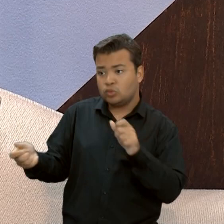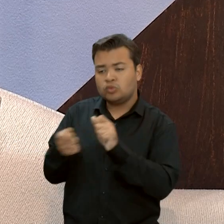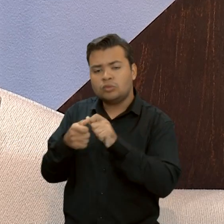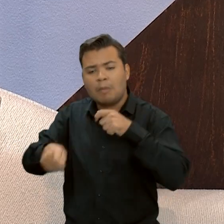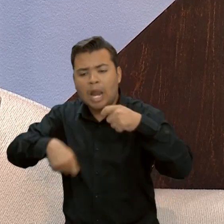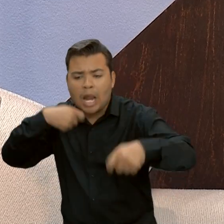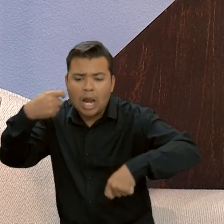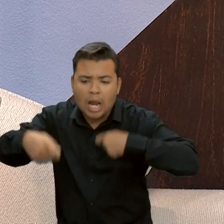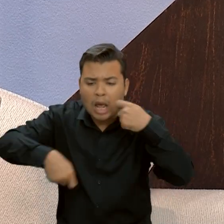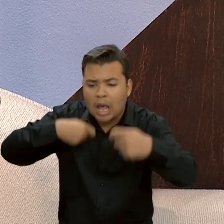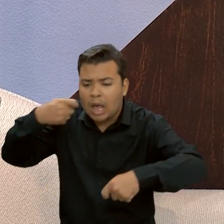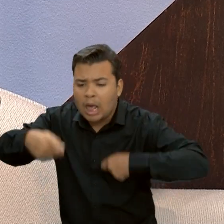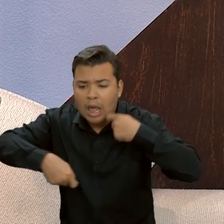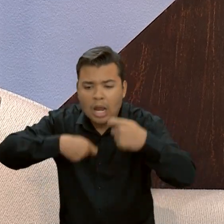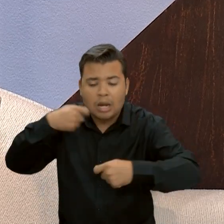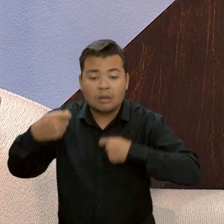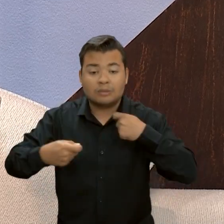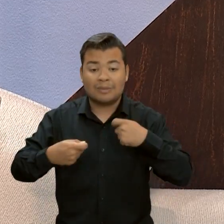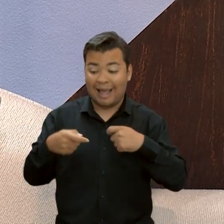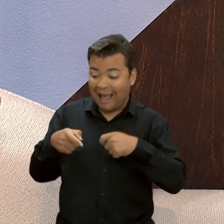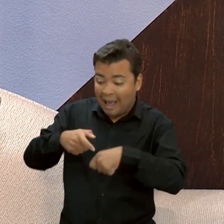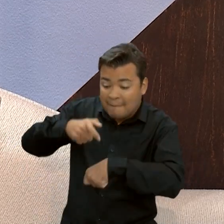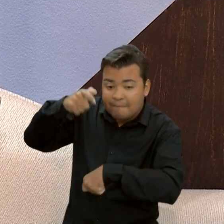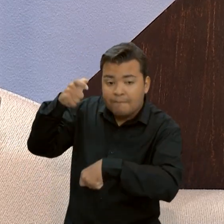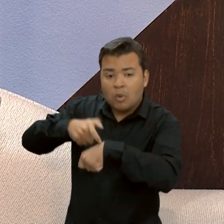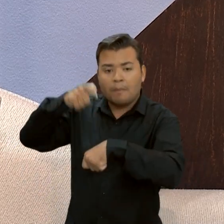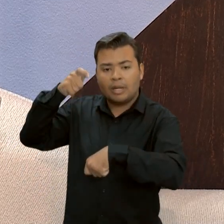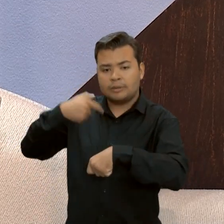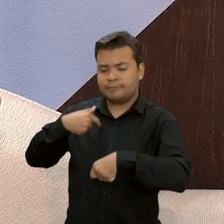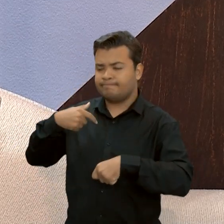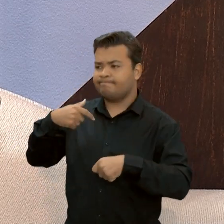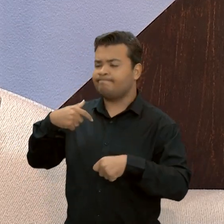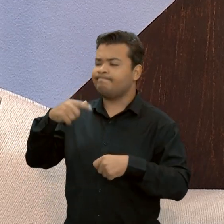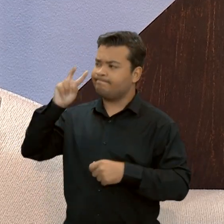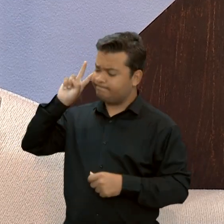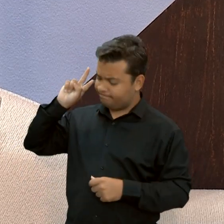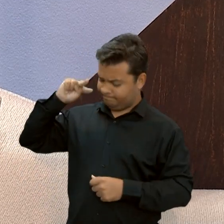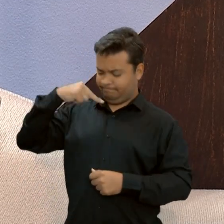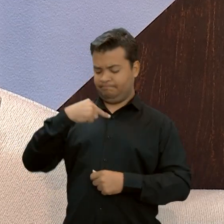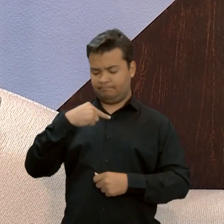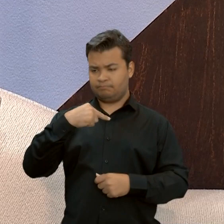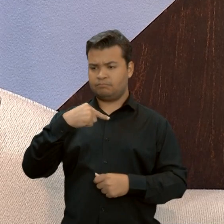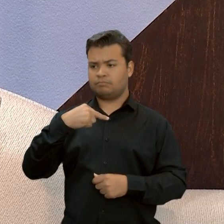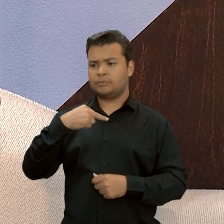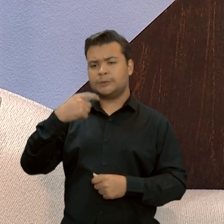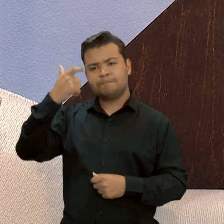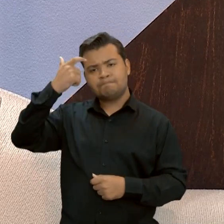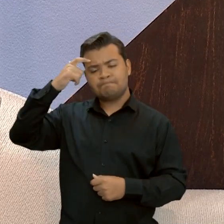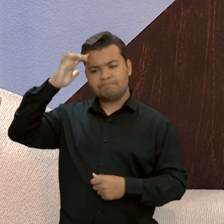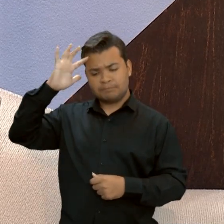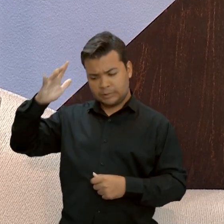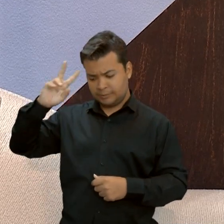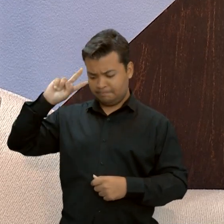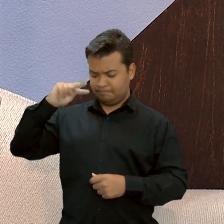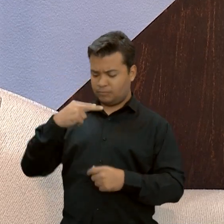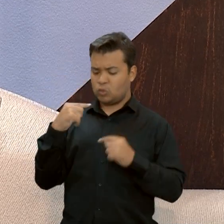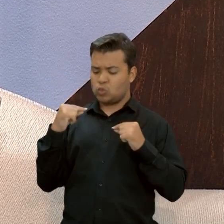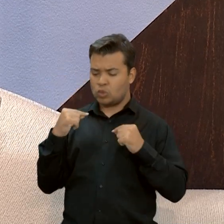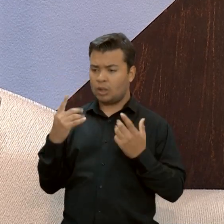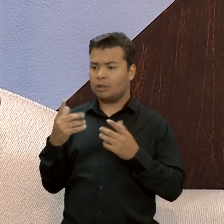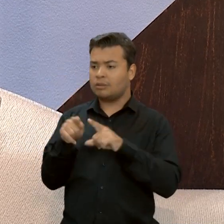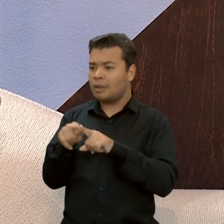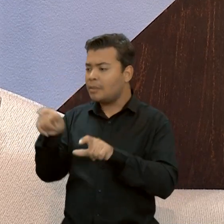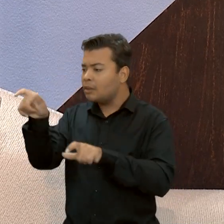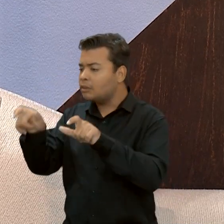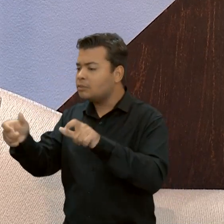família, é o momento de nós repensarmos a nós mesmos, de nós prestarmos atenção nas pessoas, no que elas dizem.